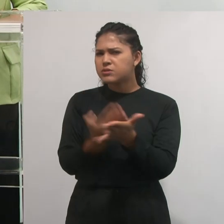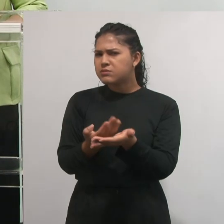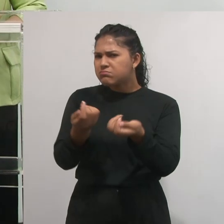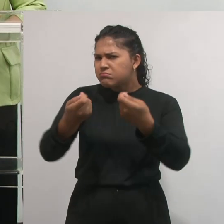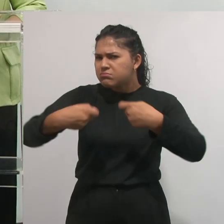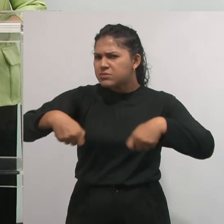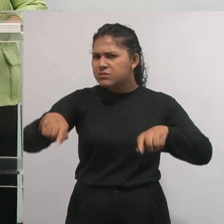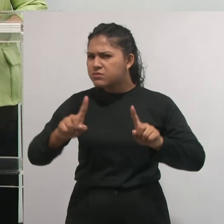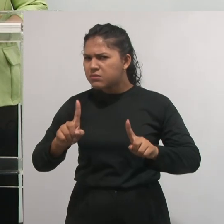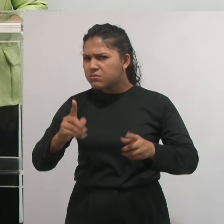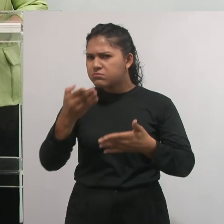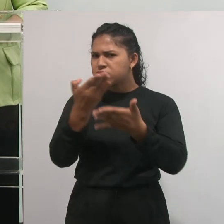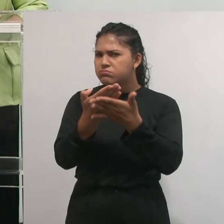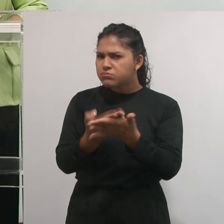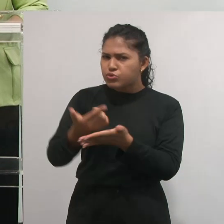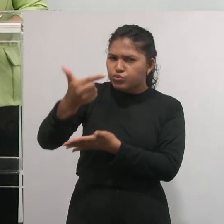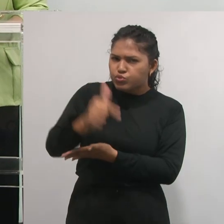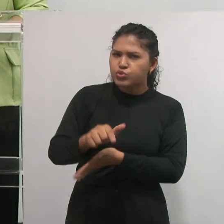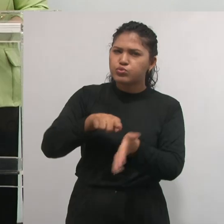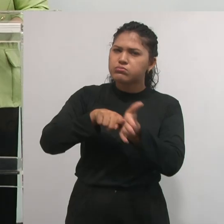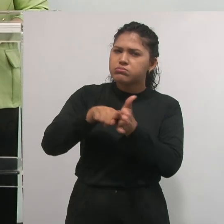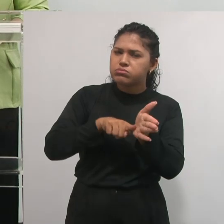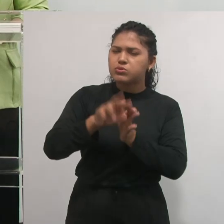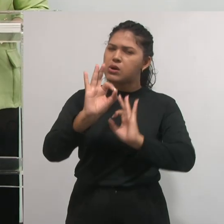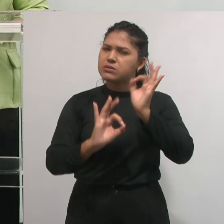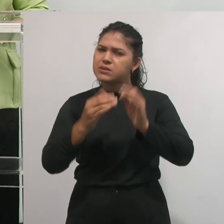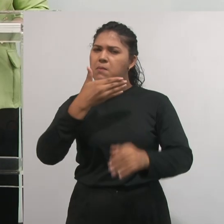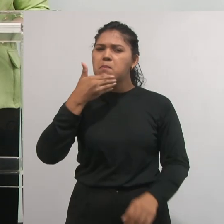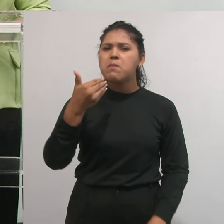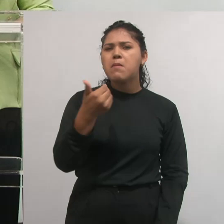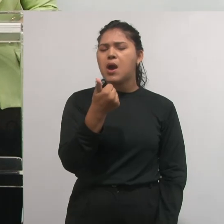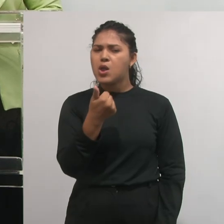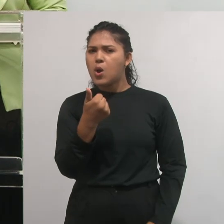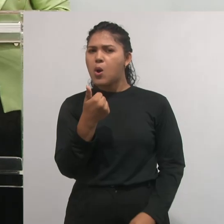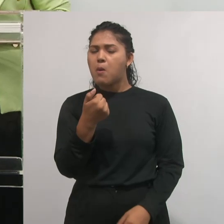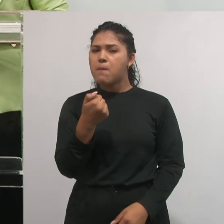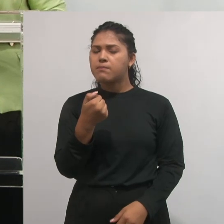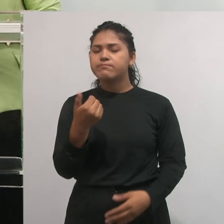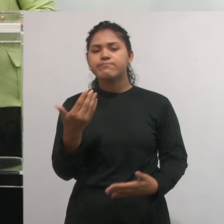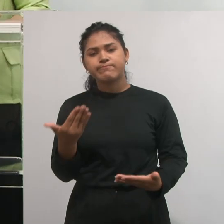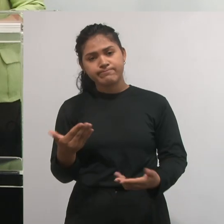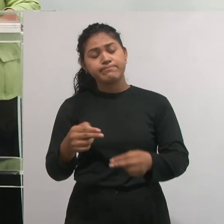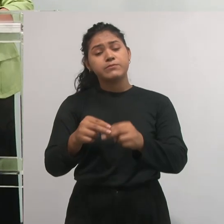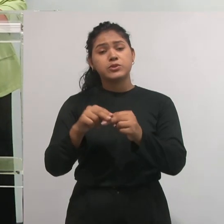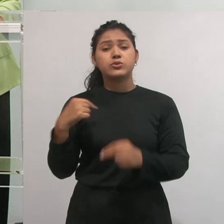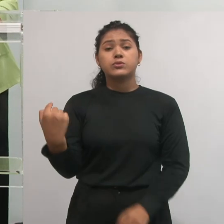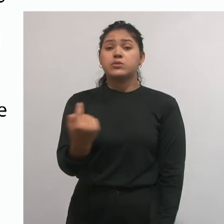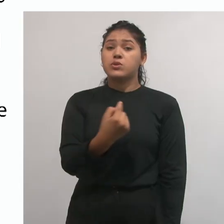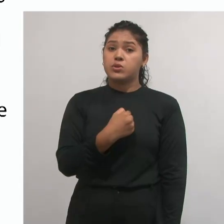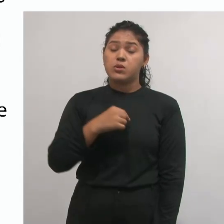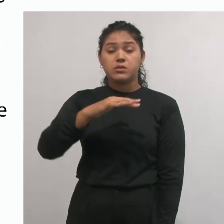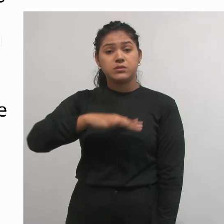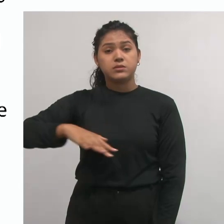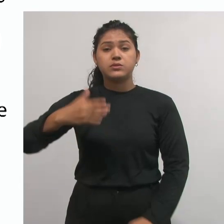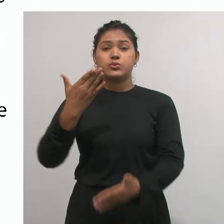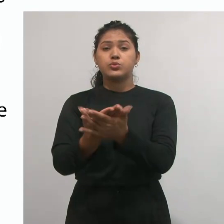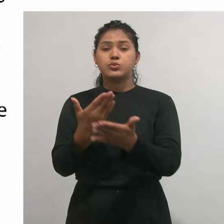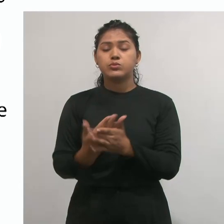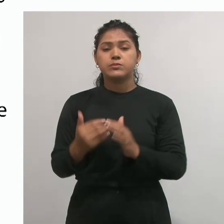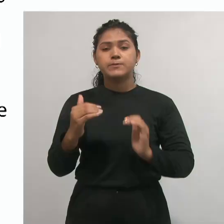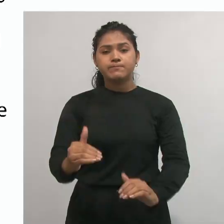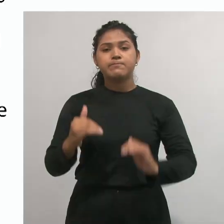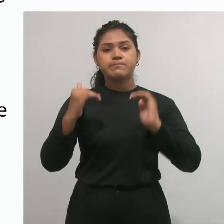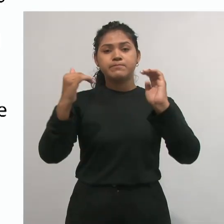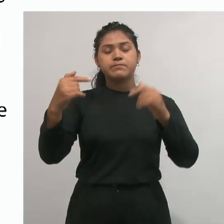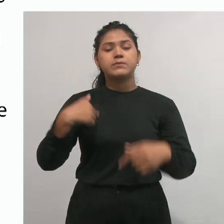que repensar isso, né? E essa política curricular não precisa ser repensada. Então, a gente, na academia, precisa